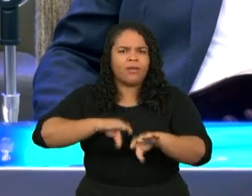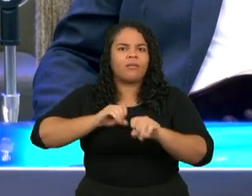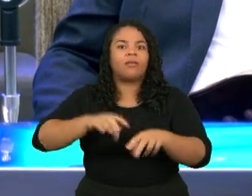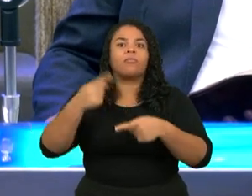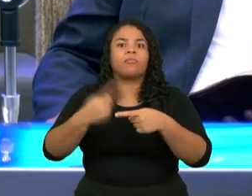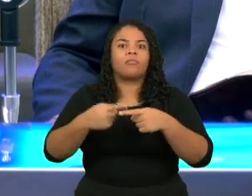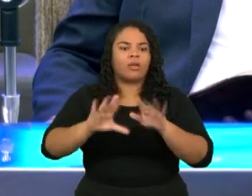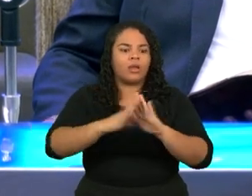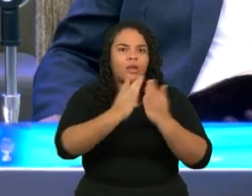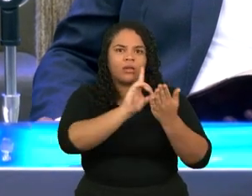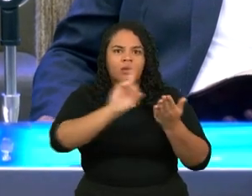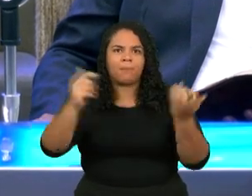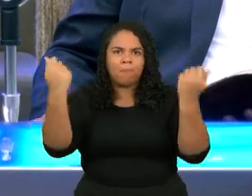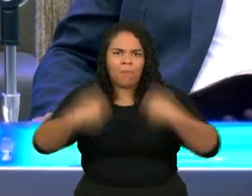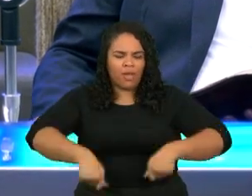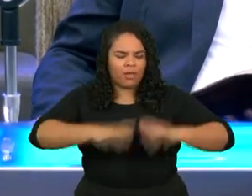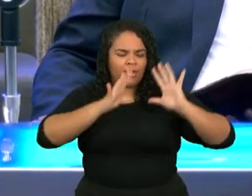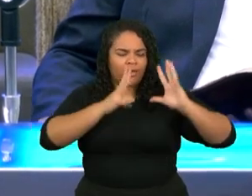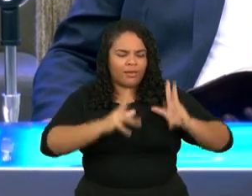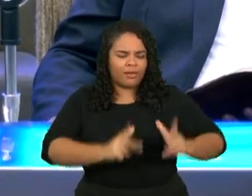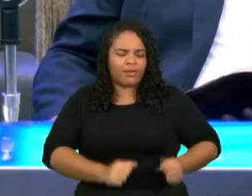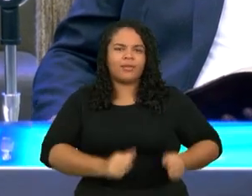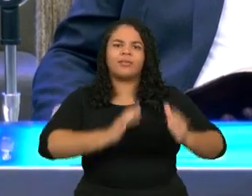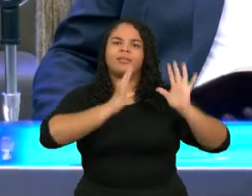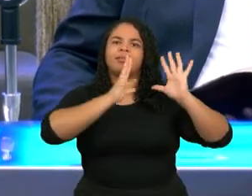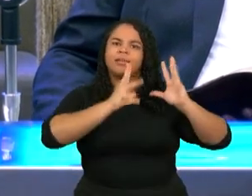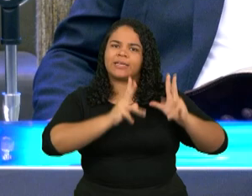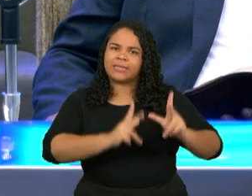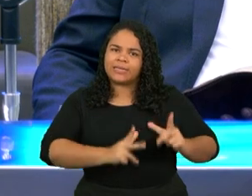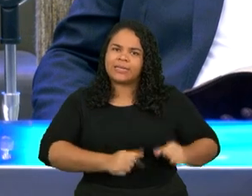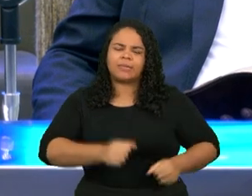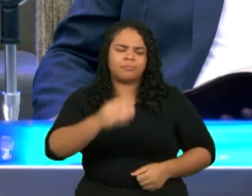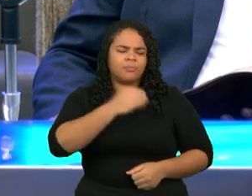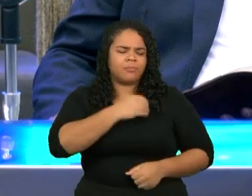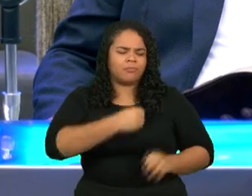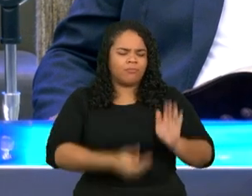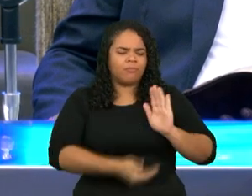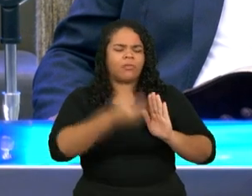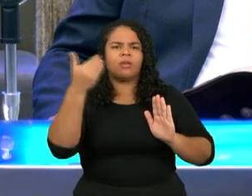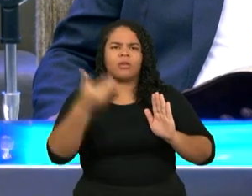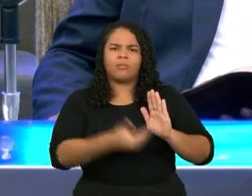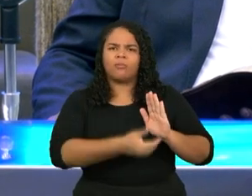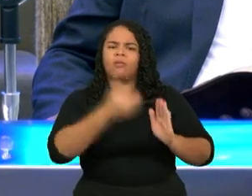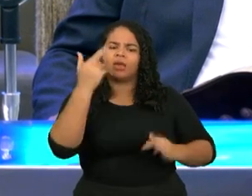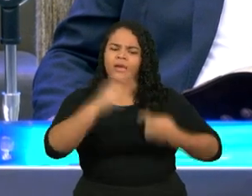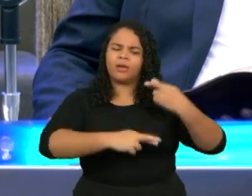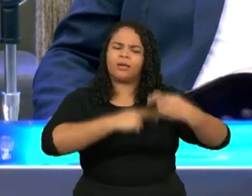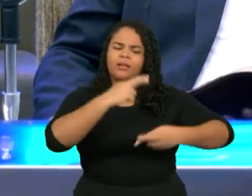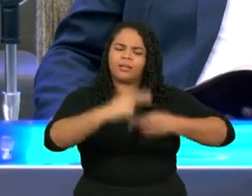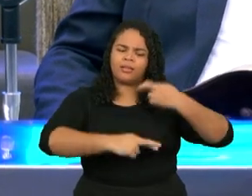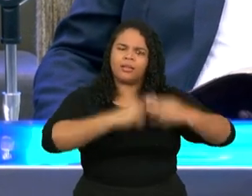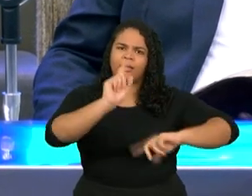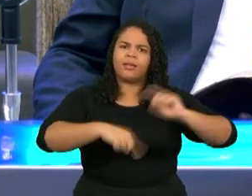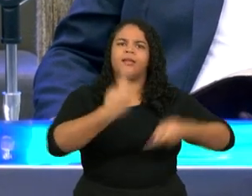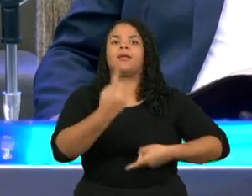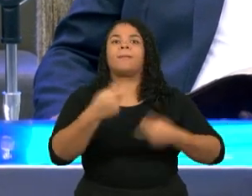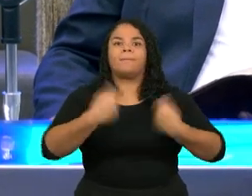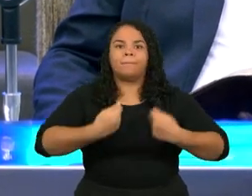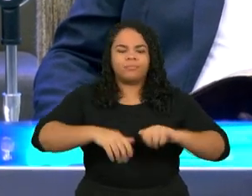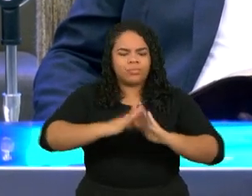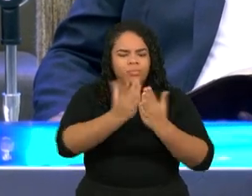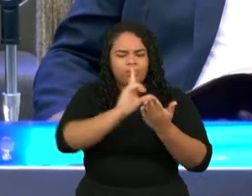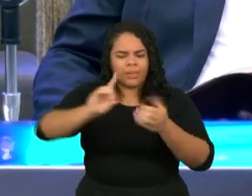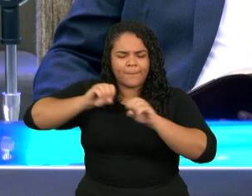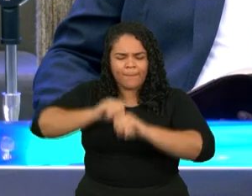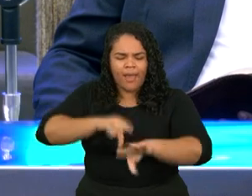palavra que eu vos tenho falado a palavra tem o poder purificador regenerador fala a palavra lei a palavra